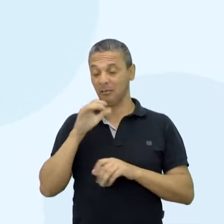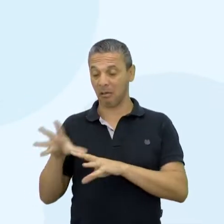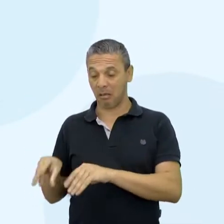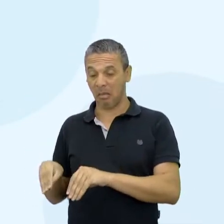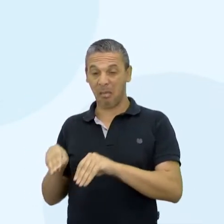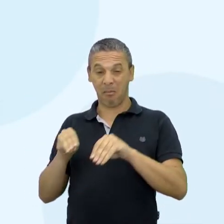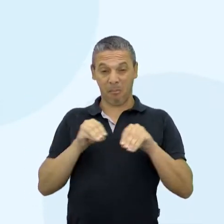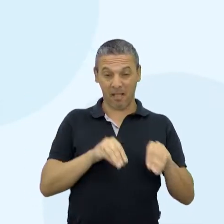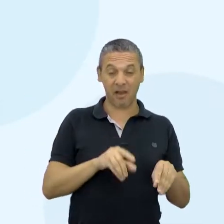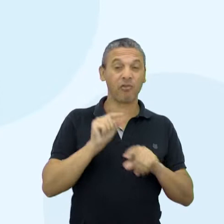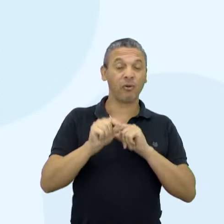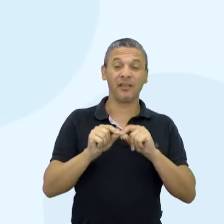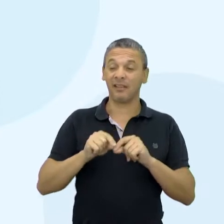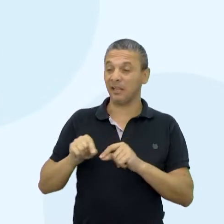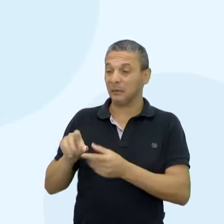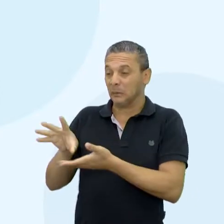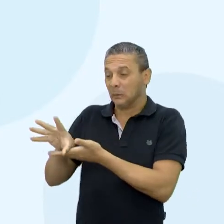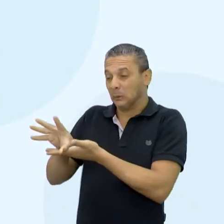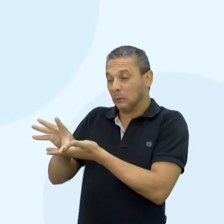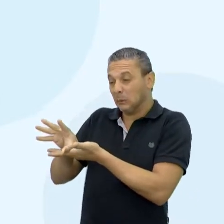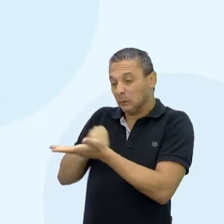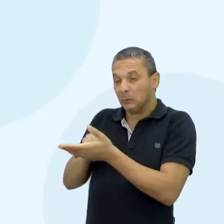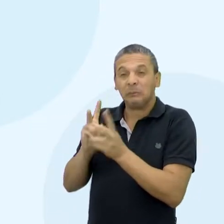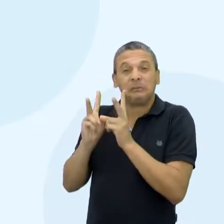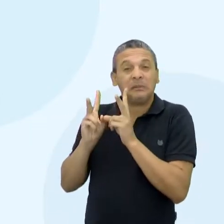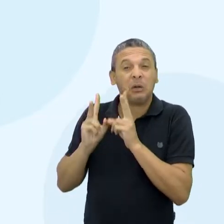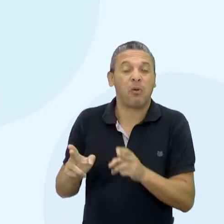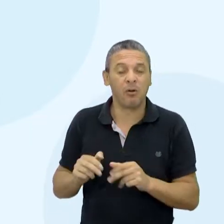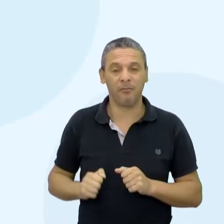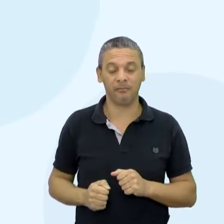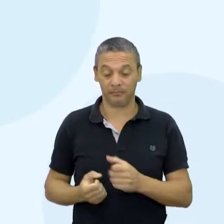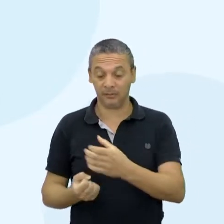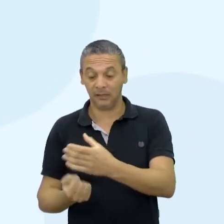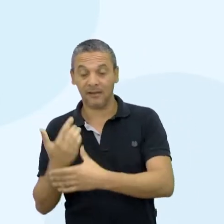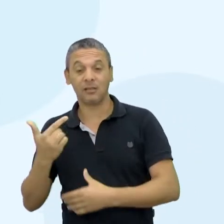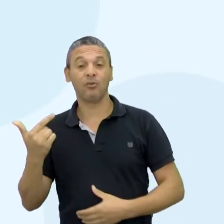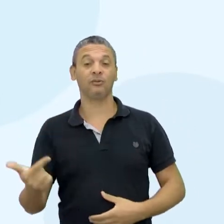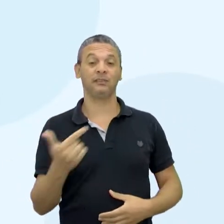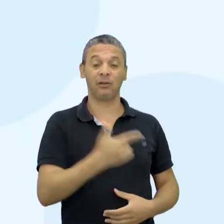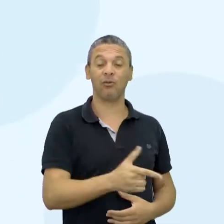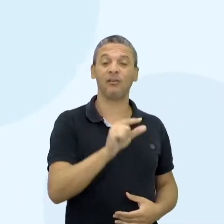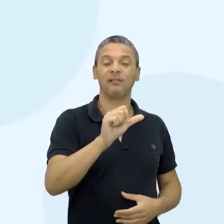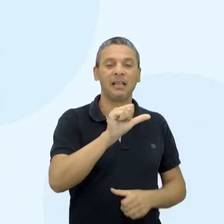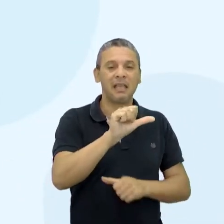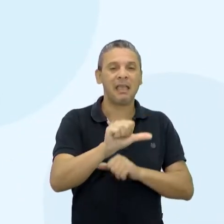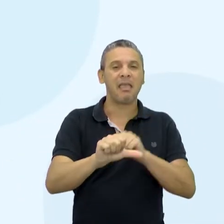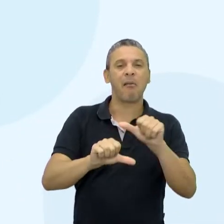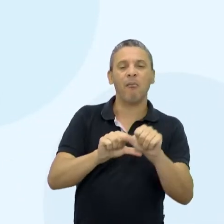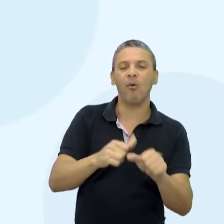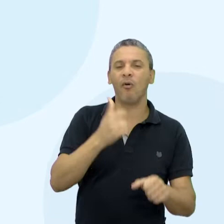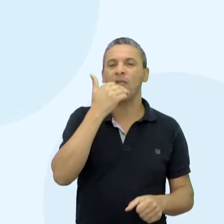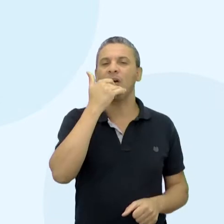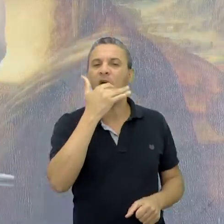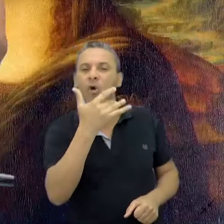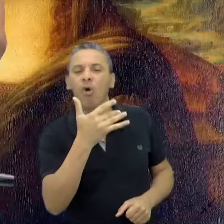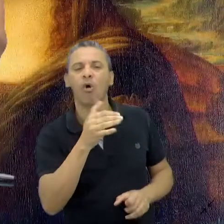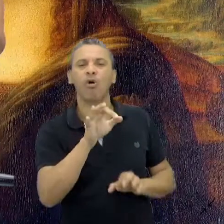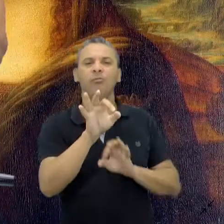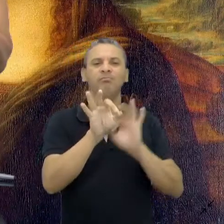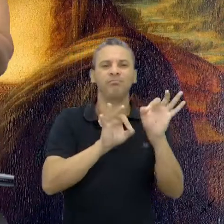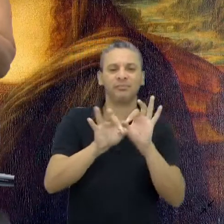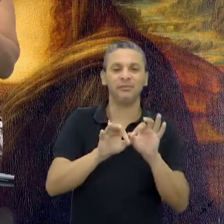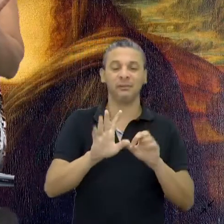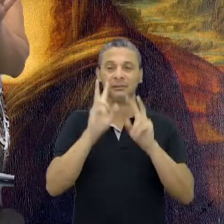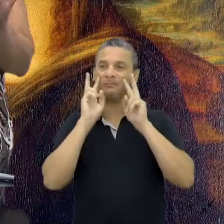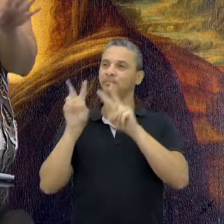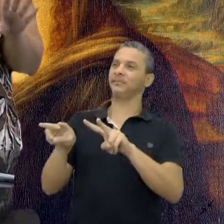faz igual. Exatamente. E releitura, você muda as cores, muda o formato um pouquinho, mas quando você